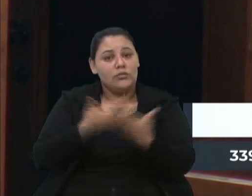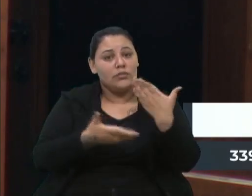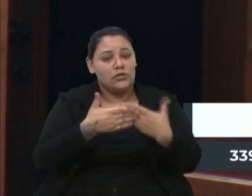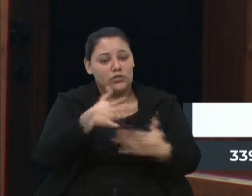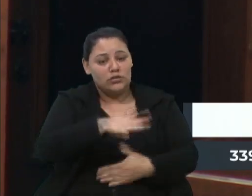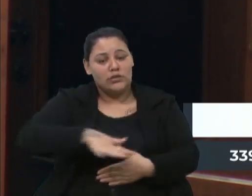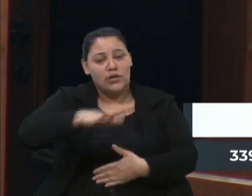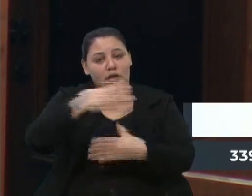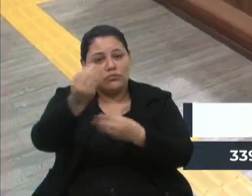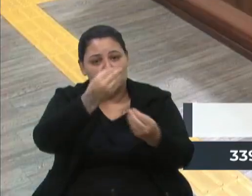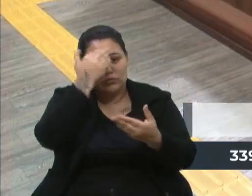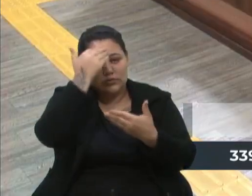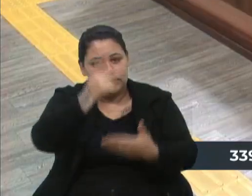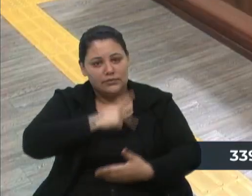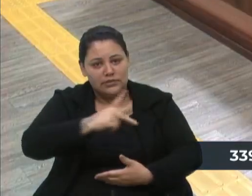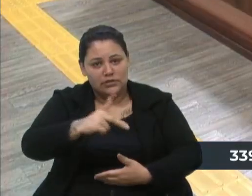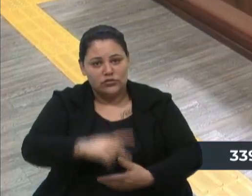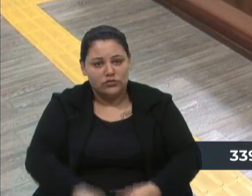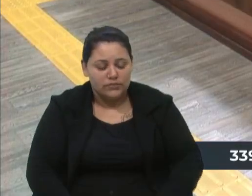áreas Obrigado presidente